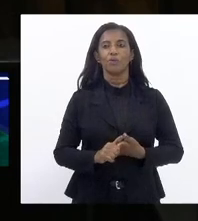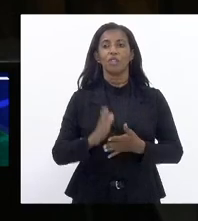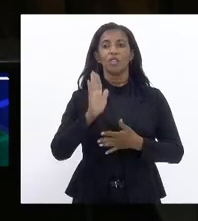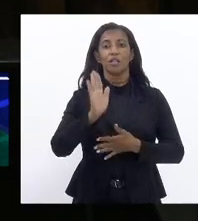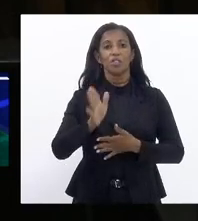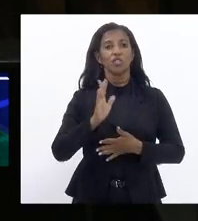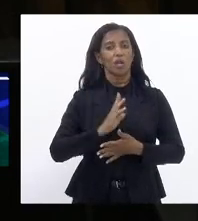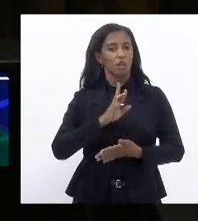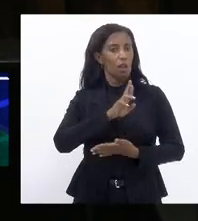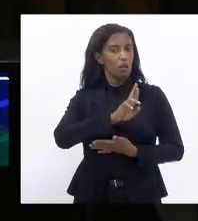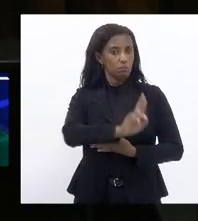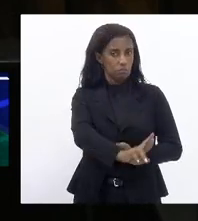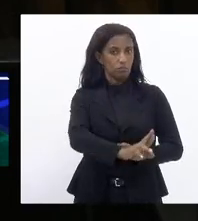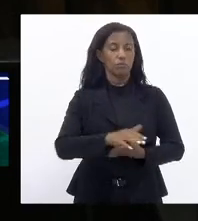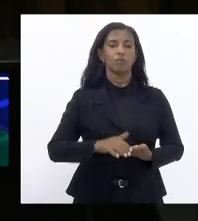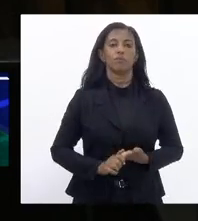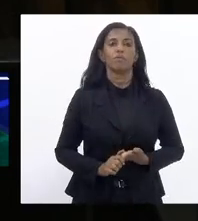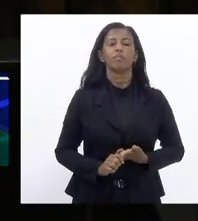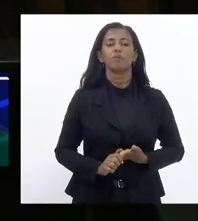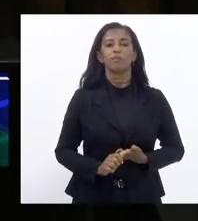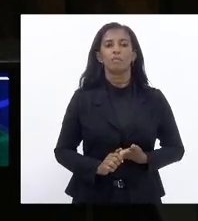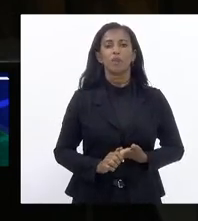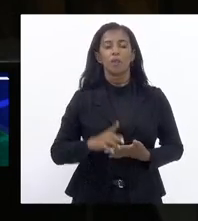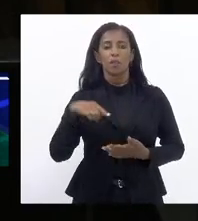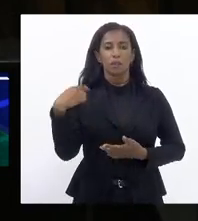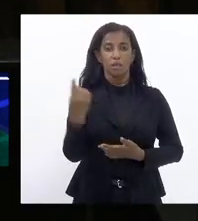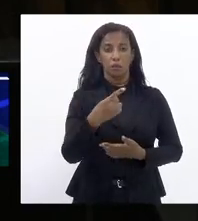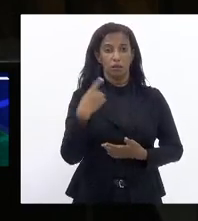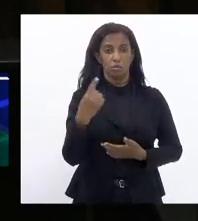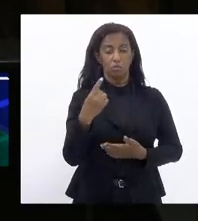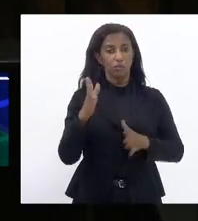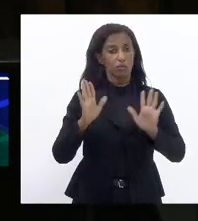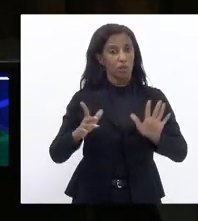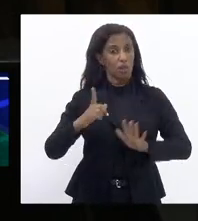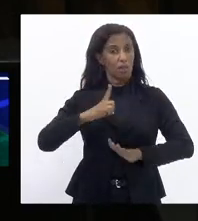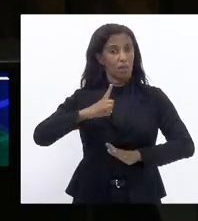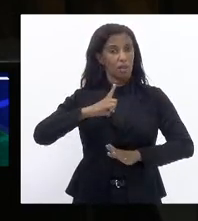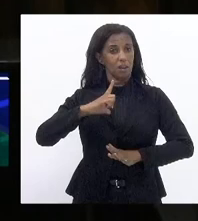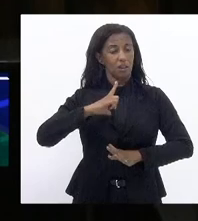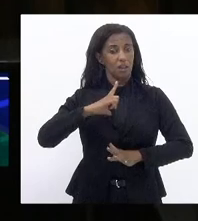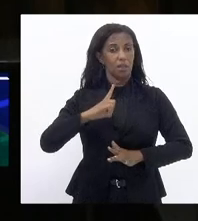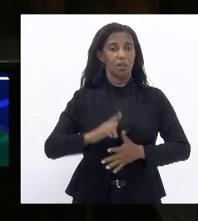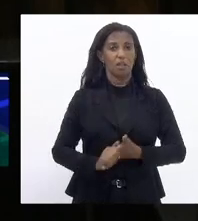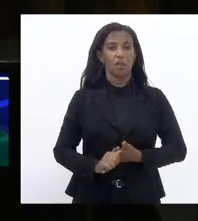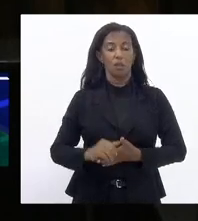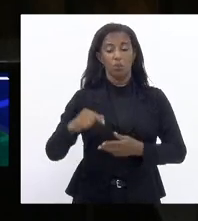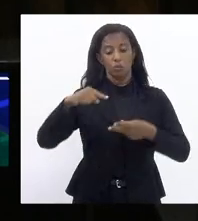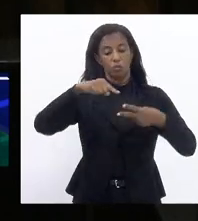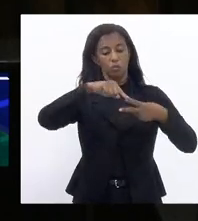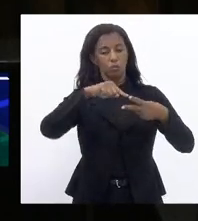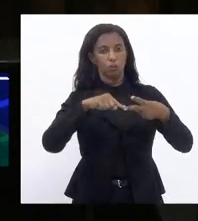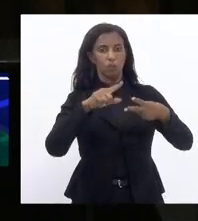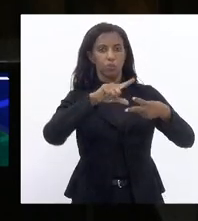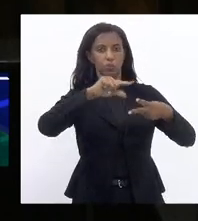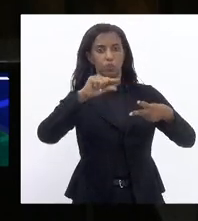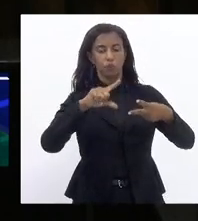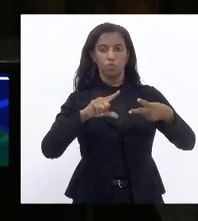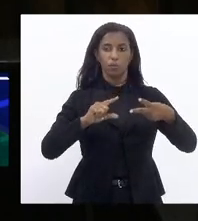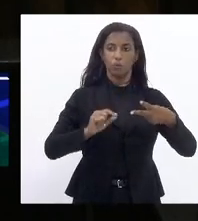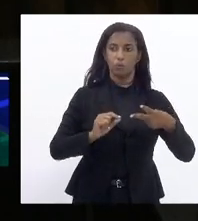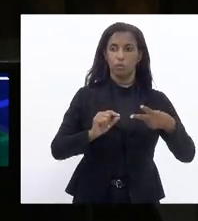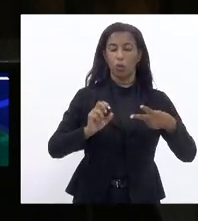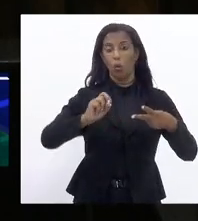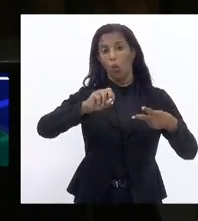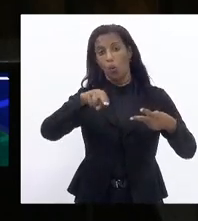está atendido. Então, só temos duas opções. Ou a